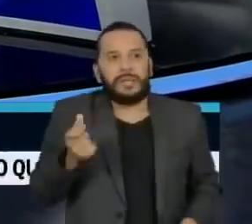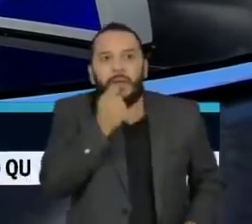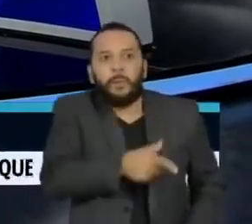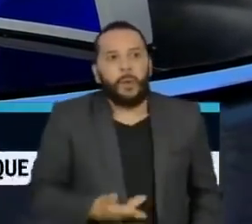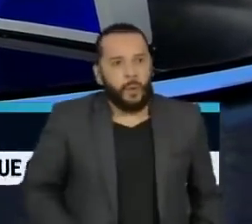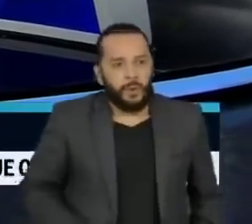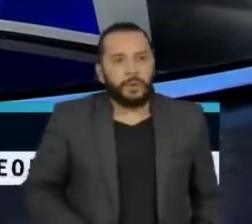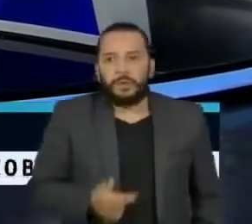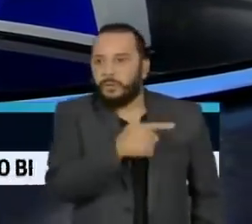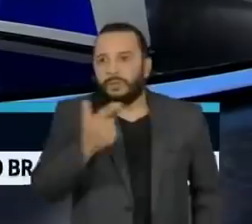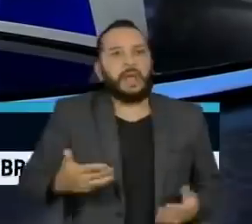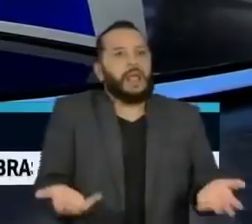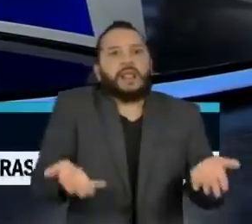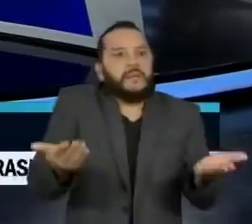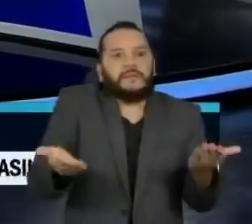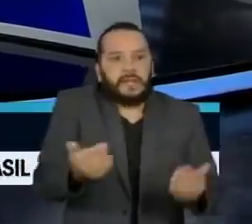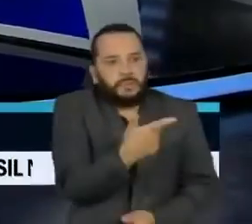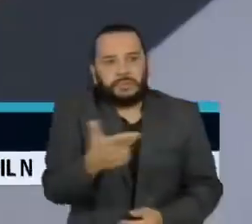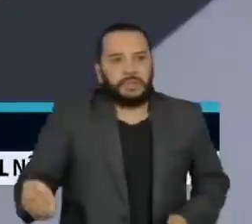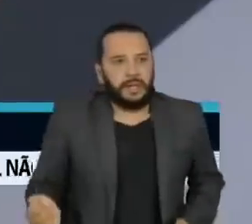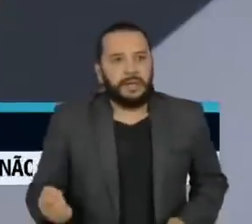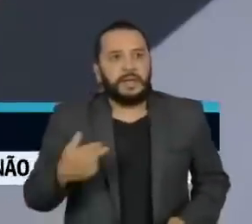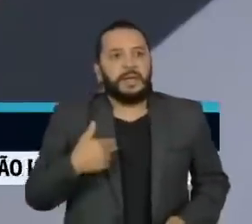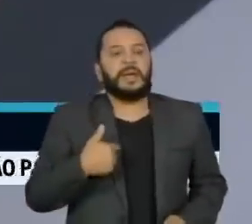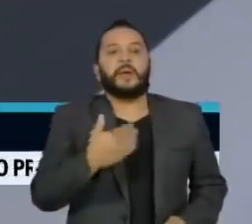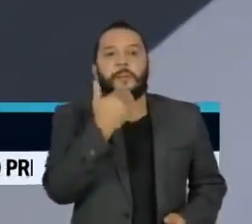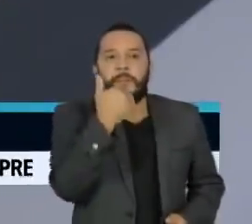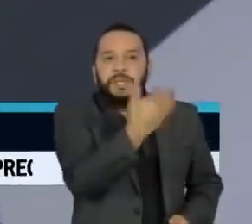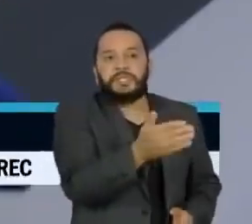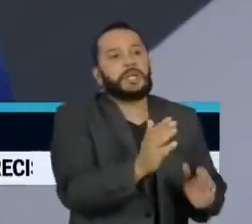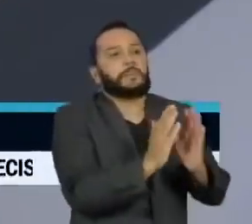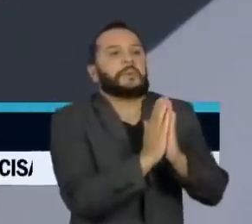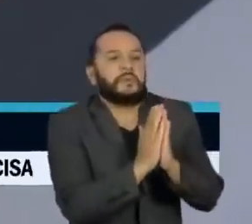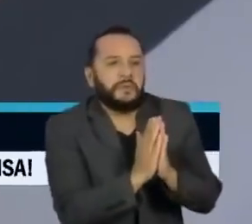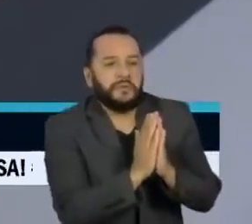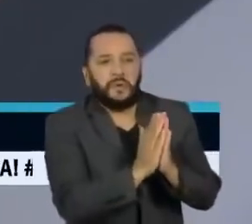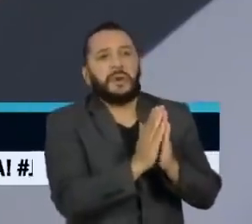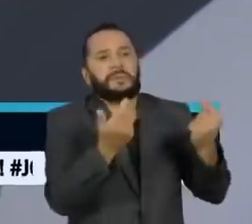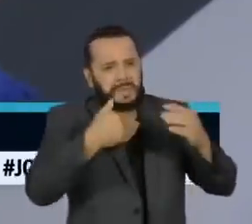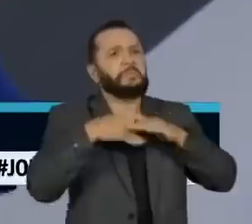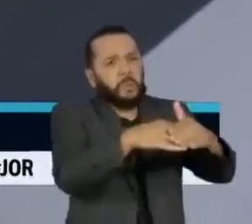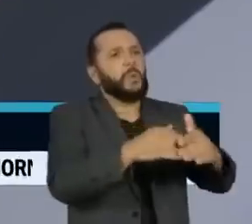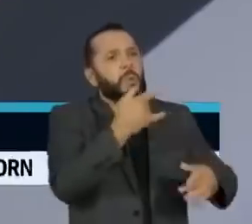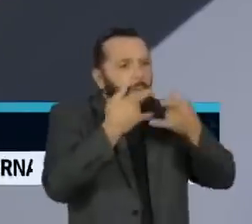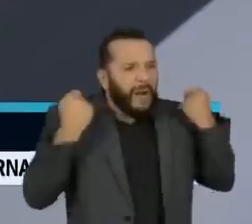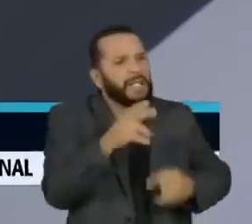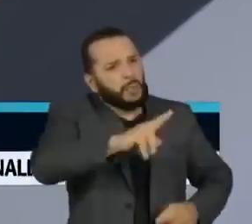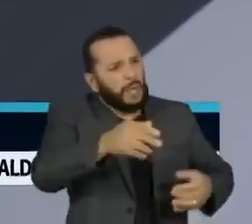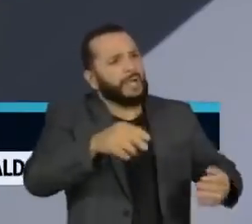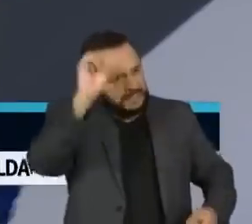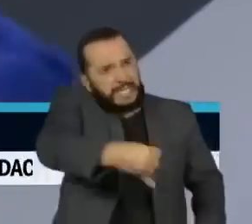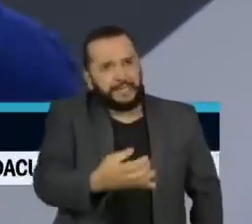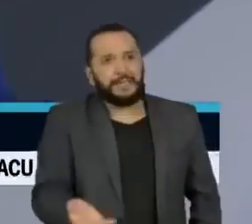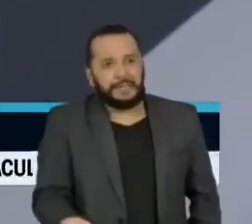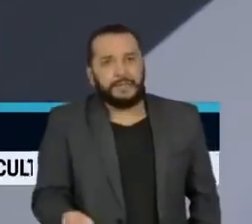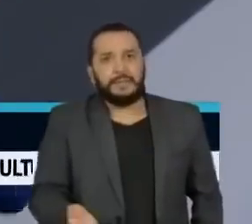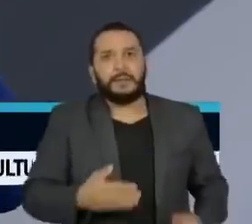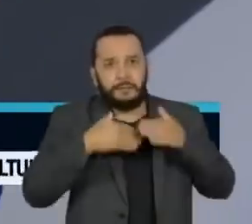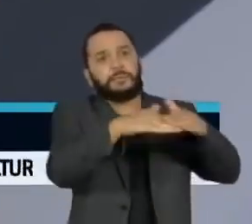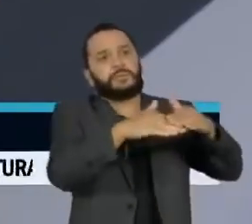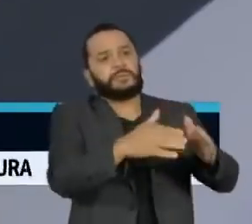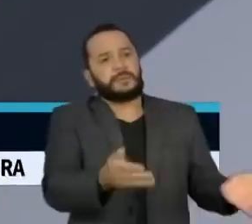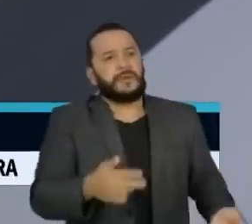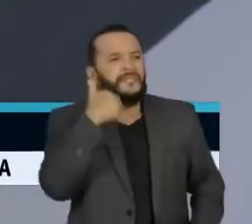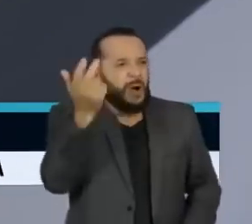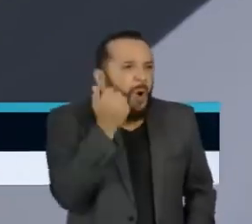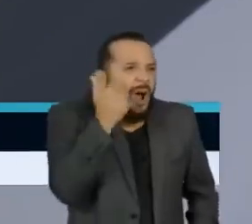não tem leveza. Eu não tenho que pedir permissão do outro pra dizer pra ele que ele tem que usar máscara pra ele fazer a coisa certa, pra ele tomar